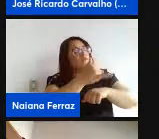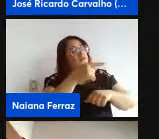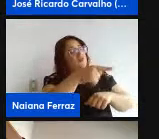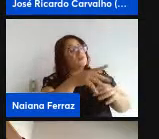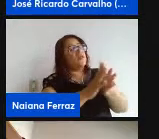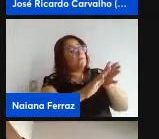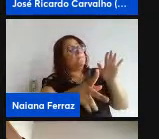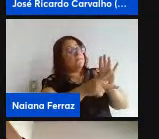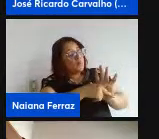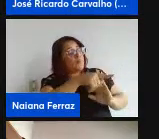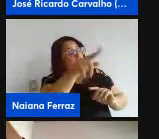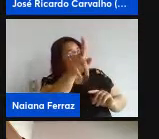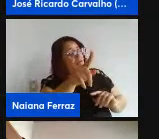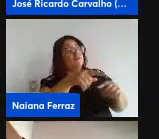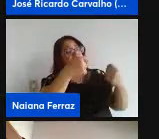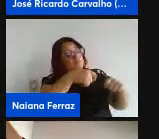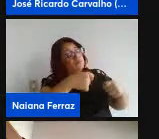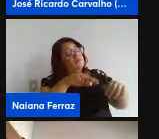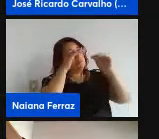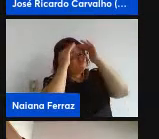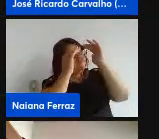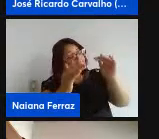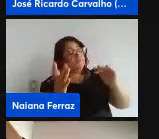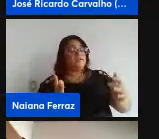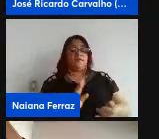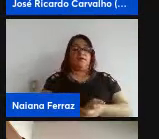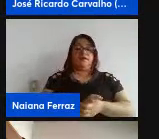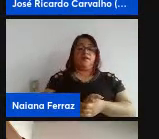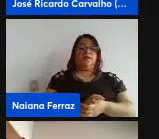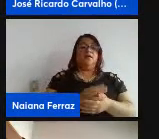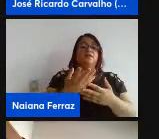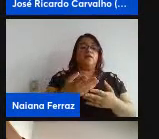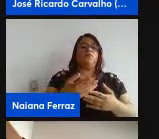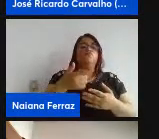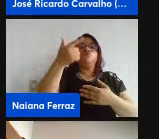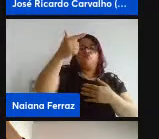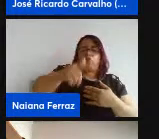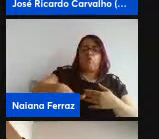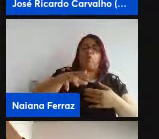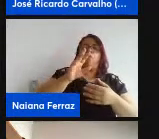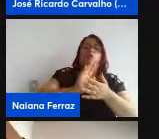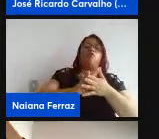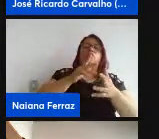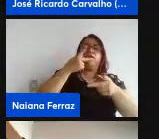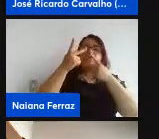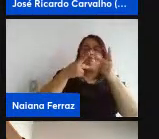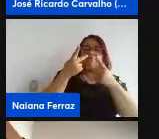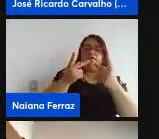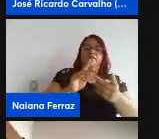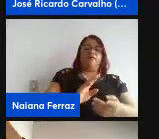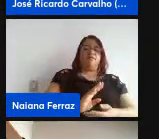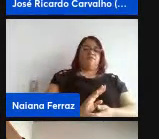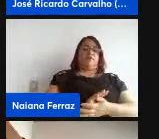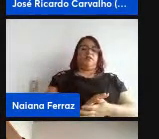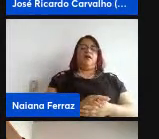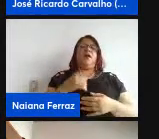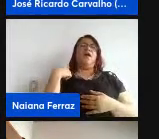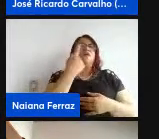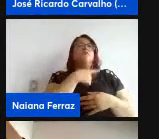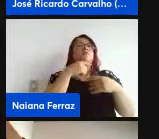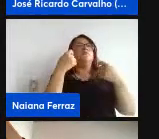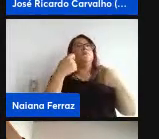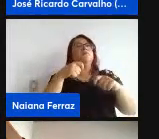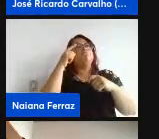cumprir a promessa. Tem a repetição aqui, né? Também, né, que a gente pode pensar que teve um que omitiu, depois a gente pode